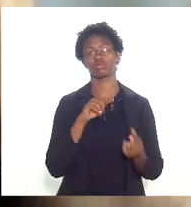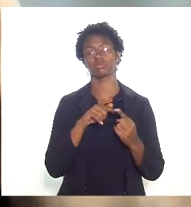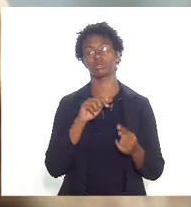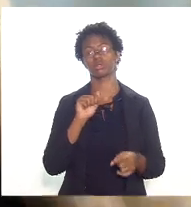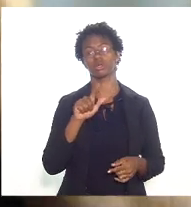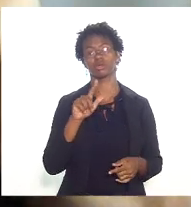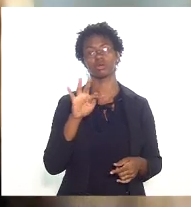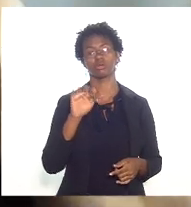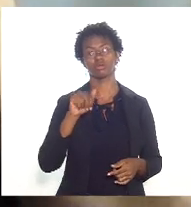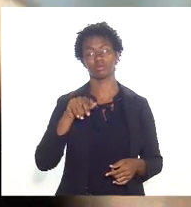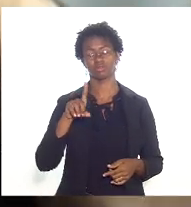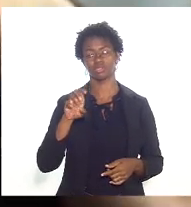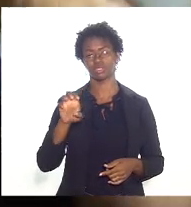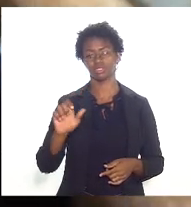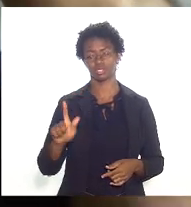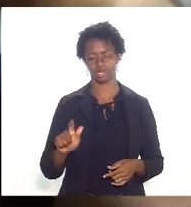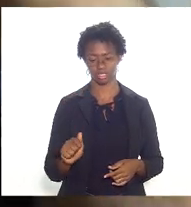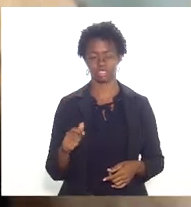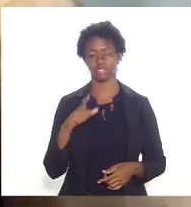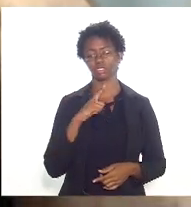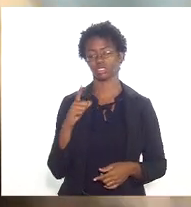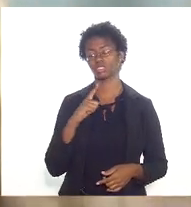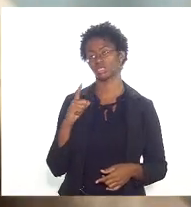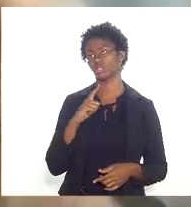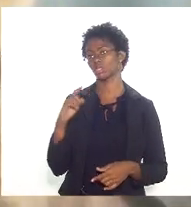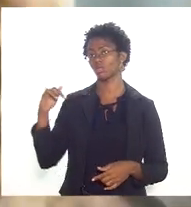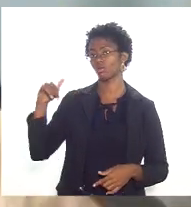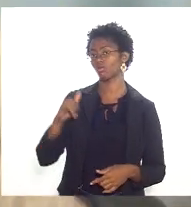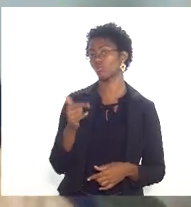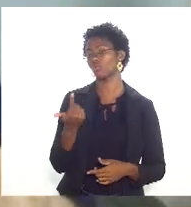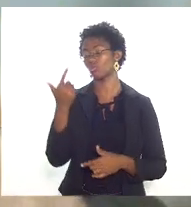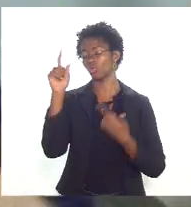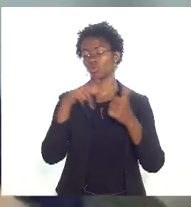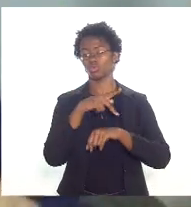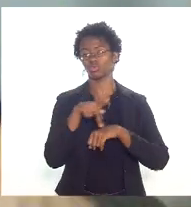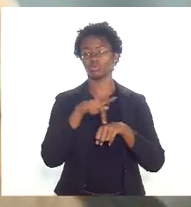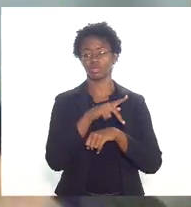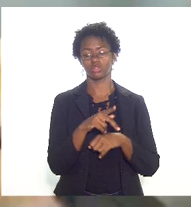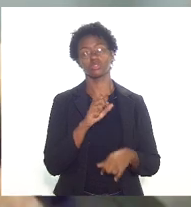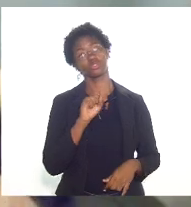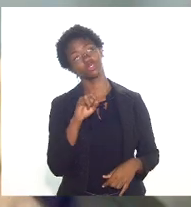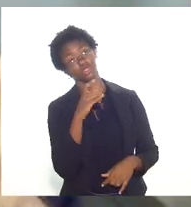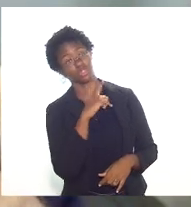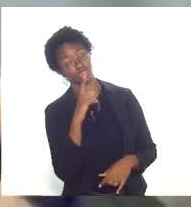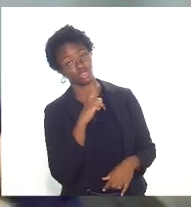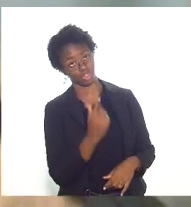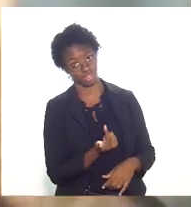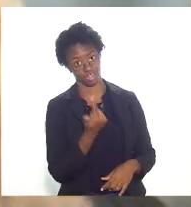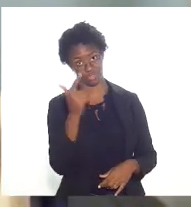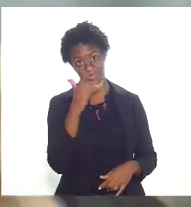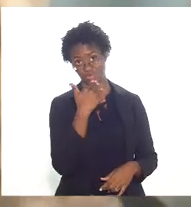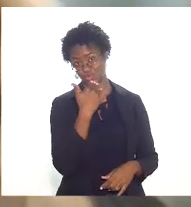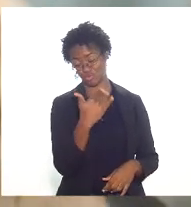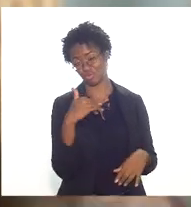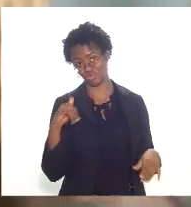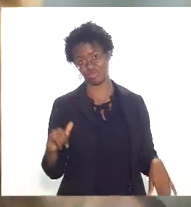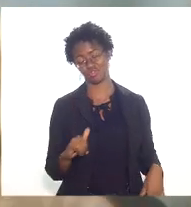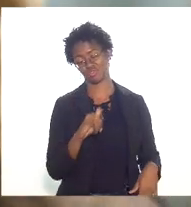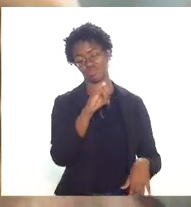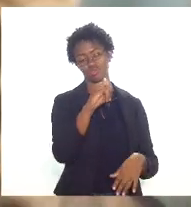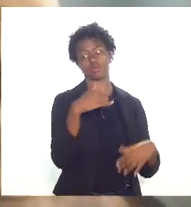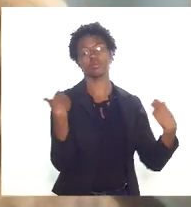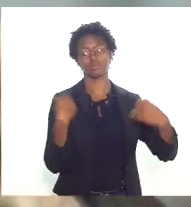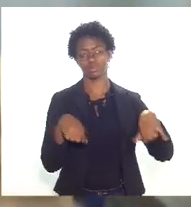o que a Continental É claro se vai ter voo internacional tem que